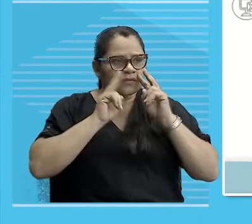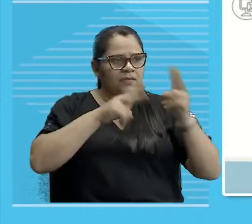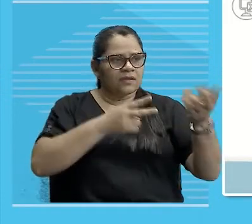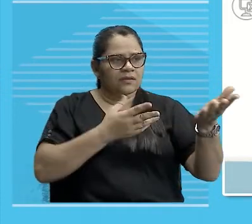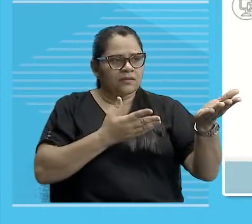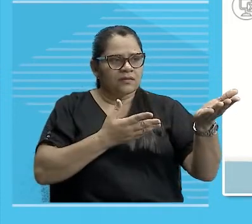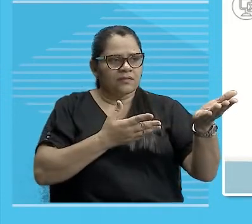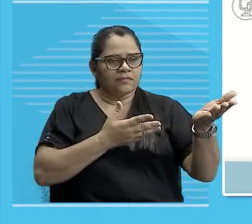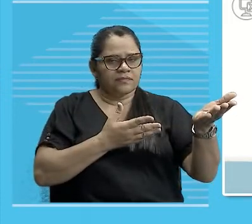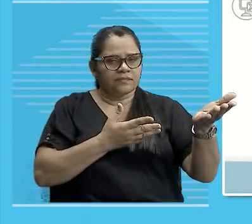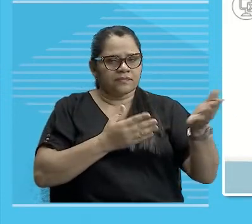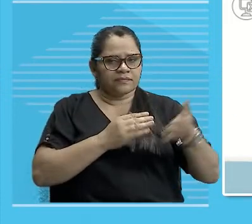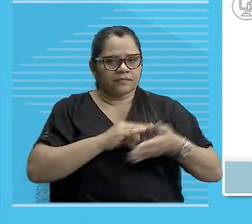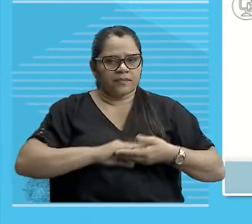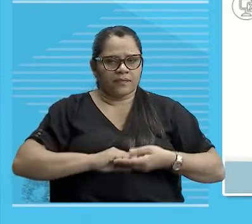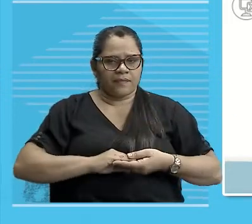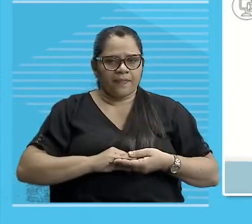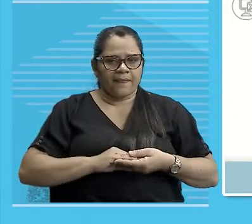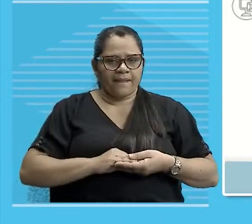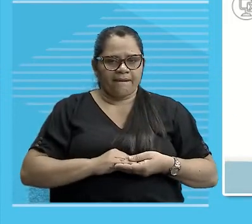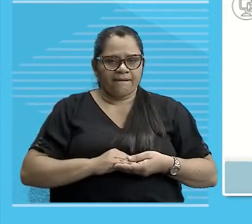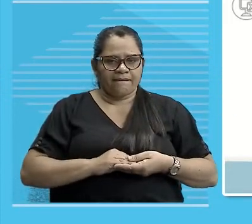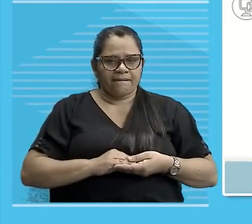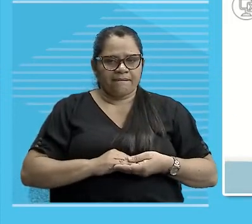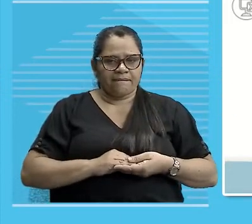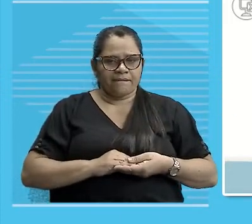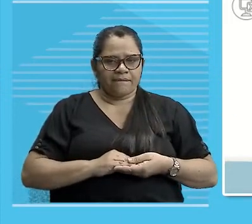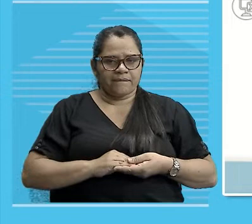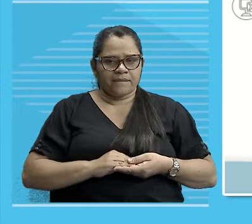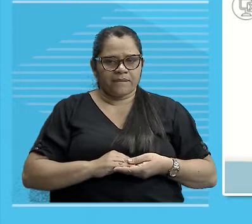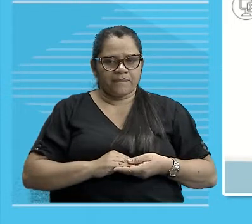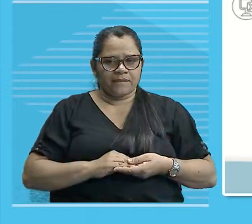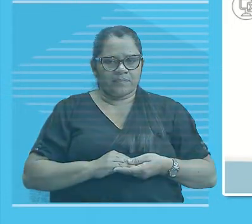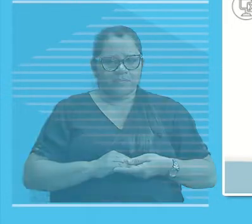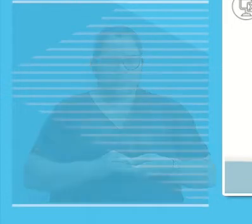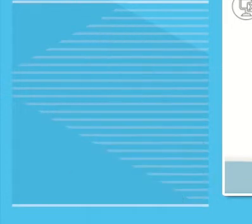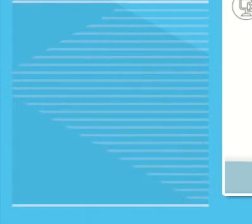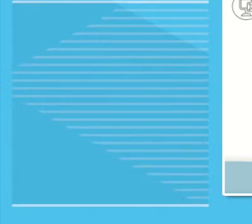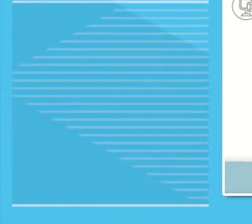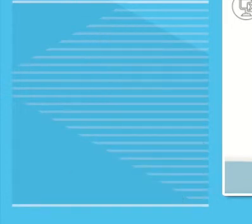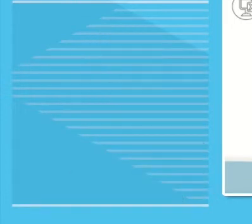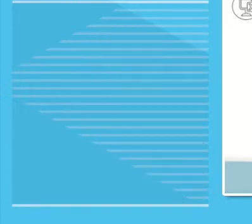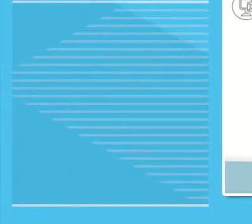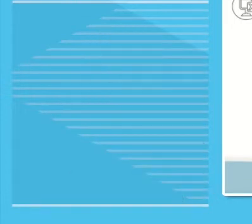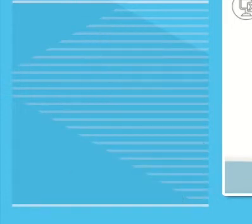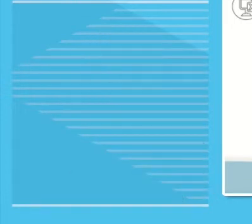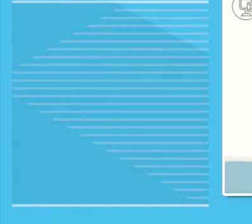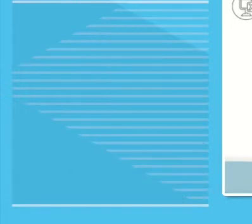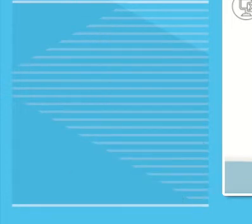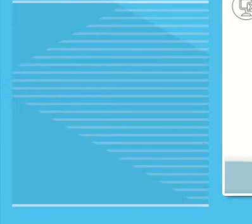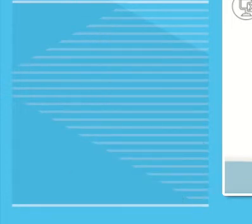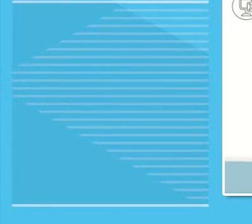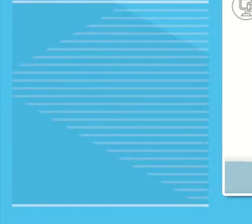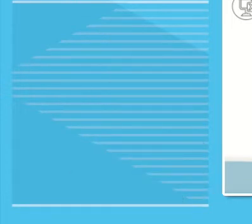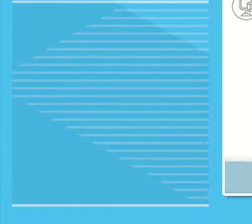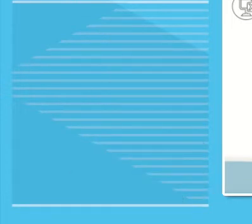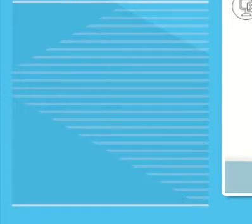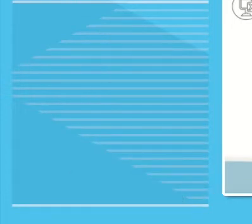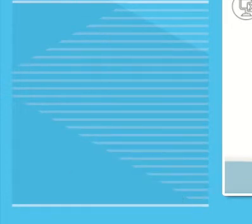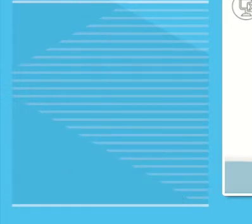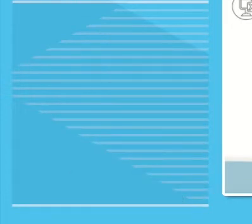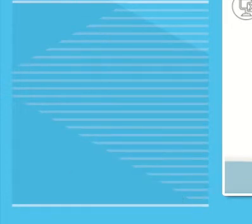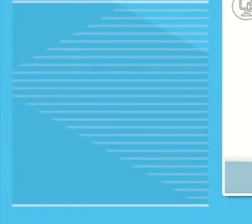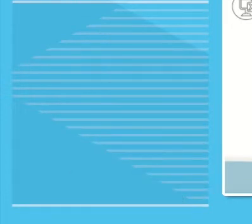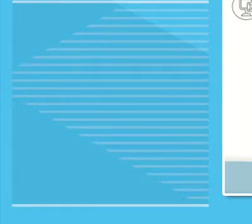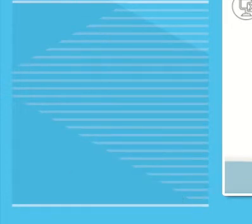Viva. Entre os solteiros, 21,6% sofrem de ansiedade. Esse número diminui